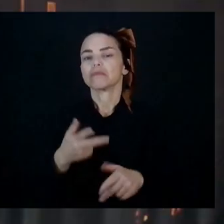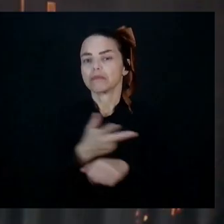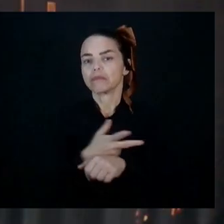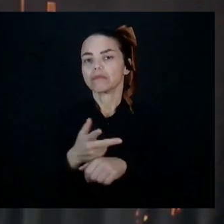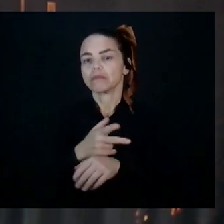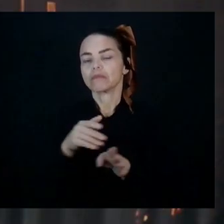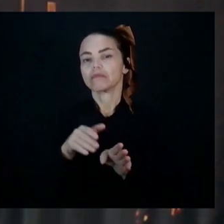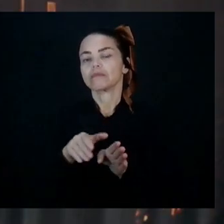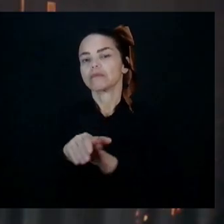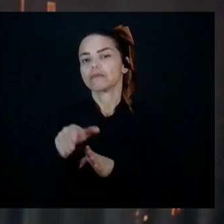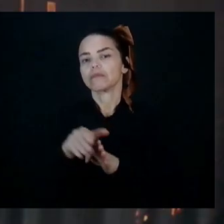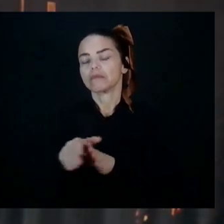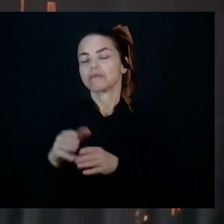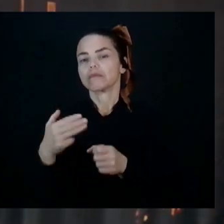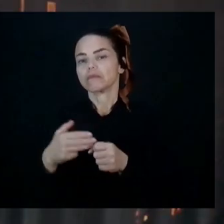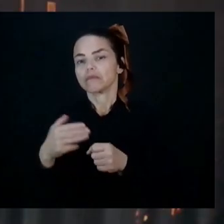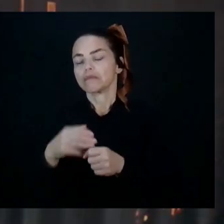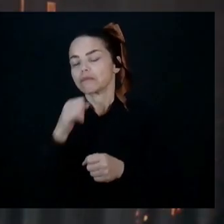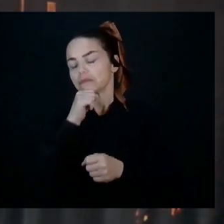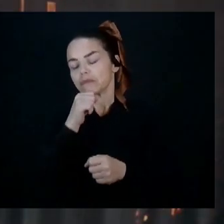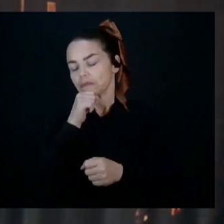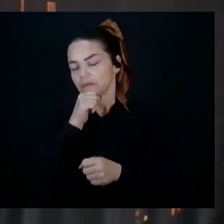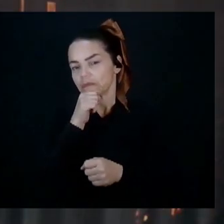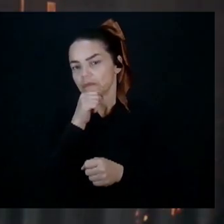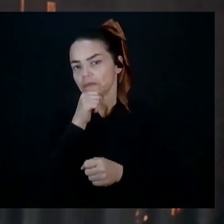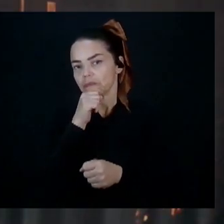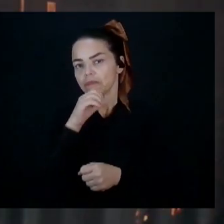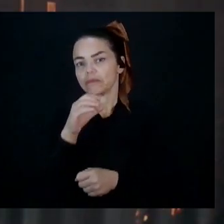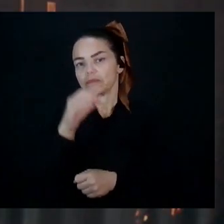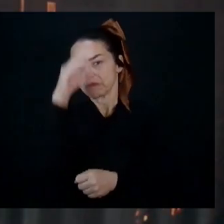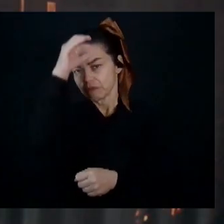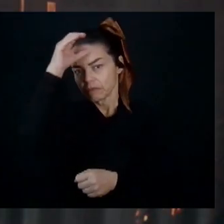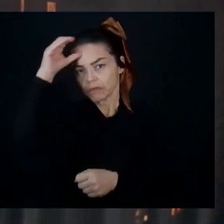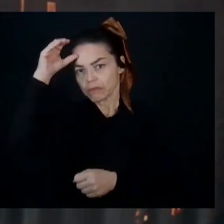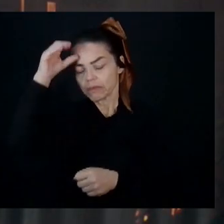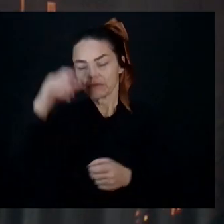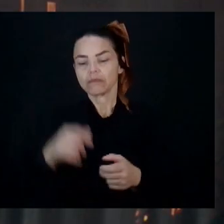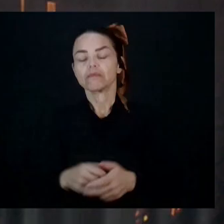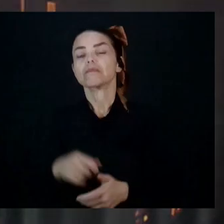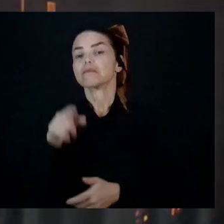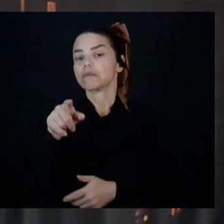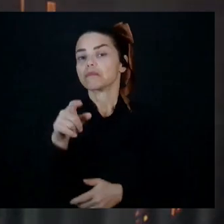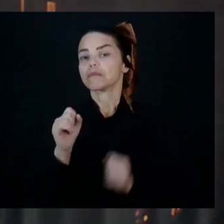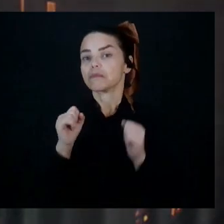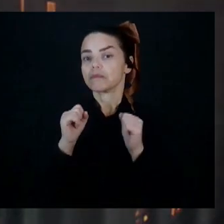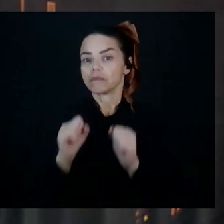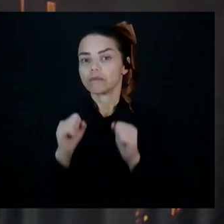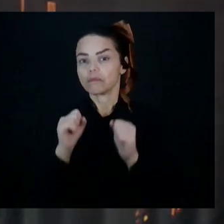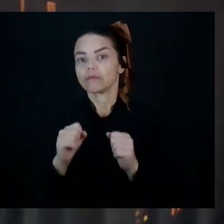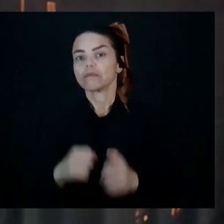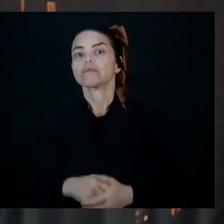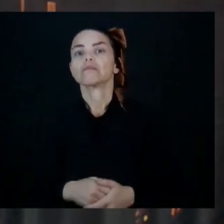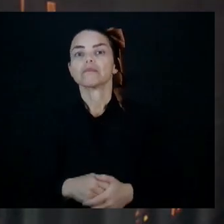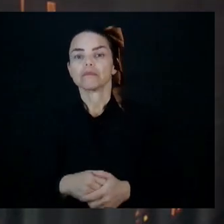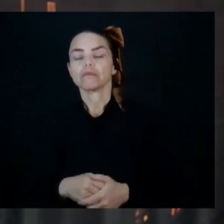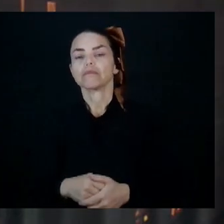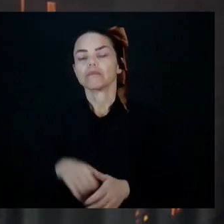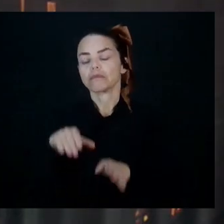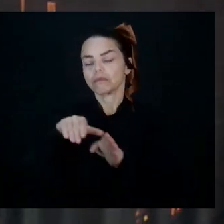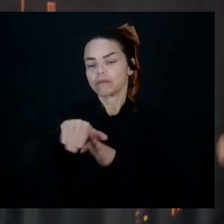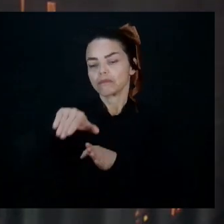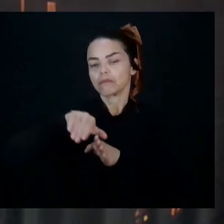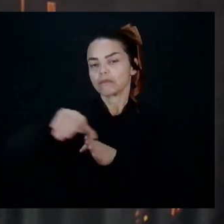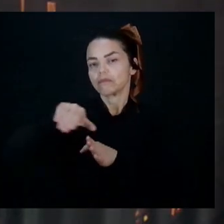Municipal do Idoso, procurar um CRAS, né? Para que você possa ter uma orientação de